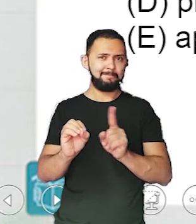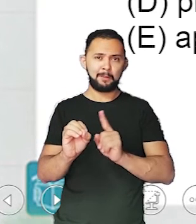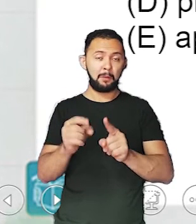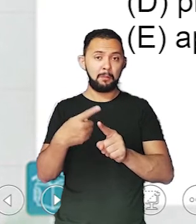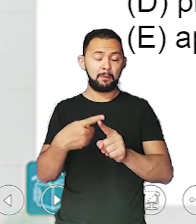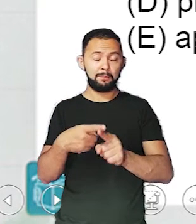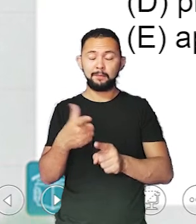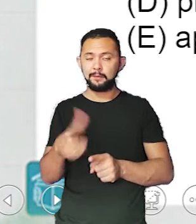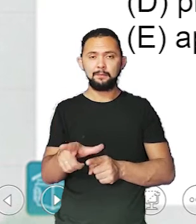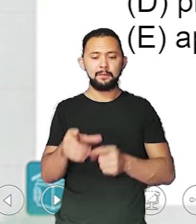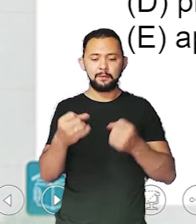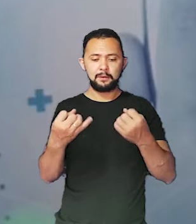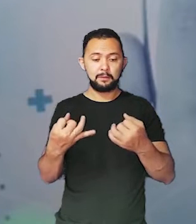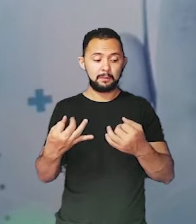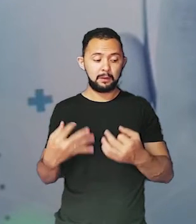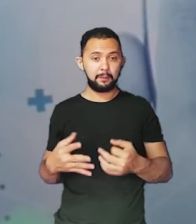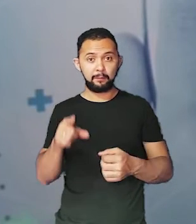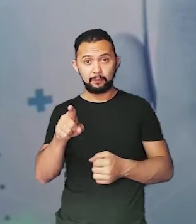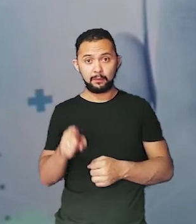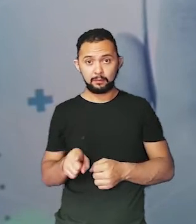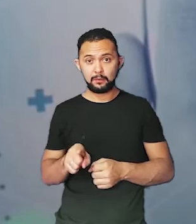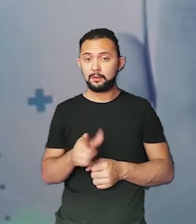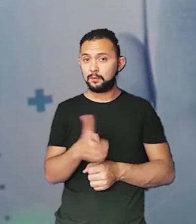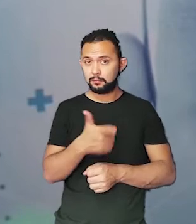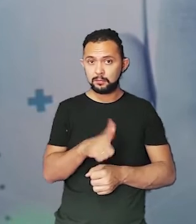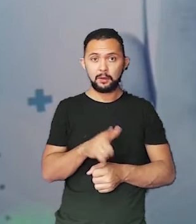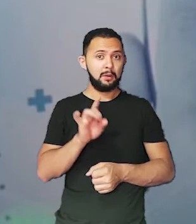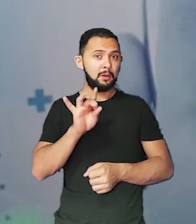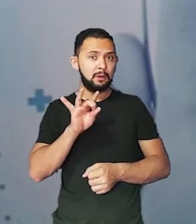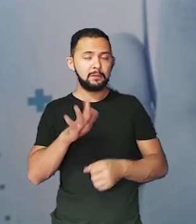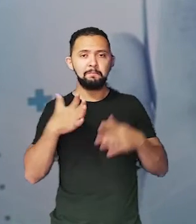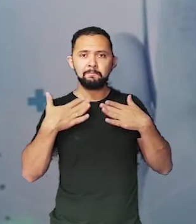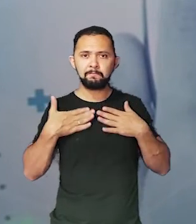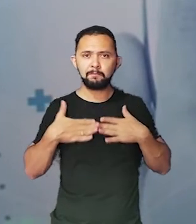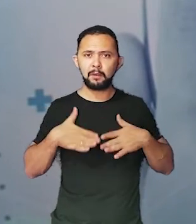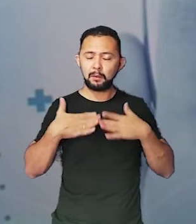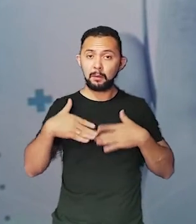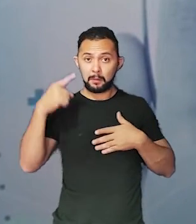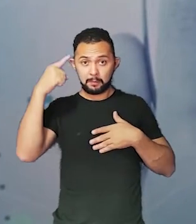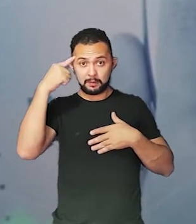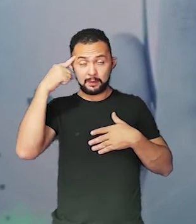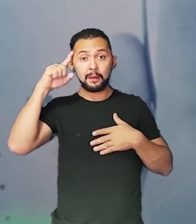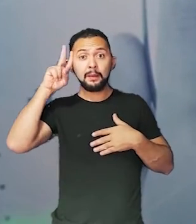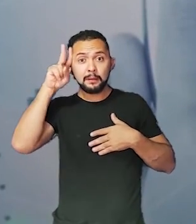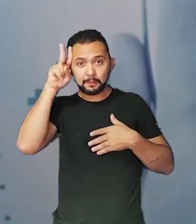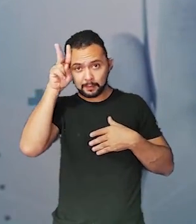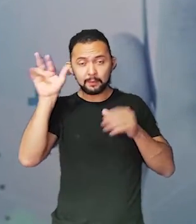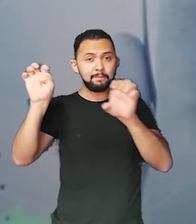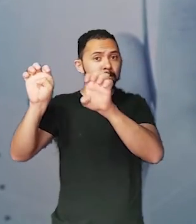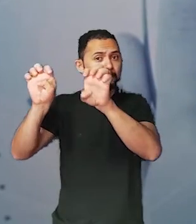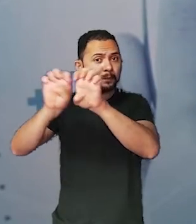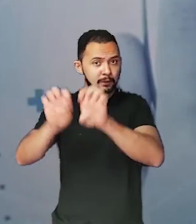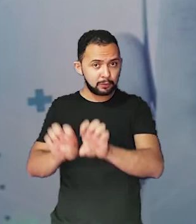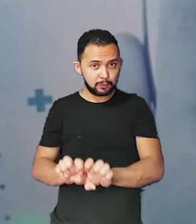já trabalhou, ok? Gente, não tem que se assustar não, gente. É só seguir a estrutura. Verbo de ligação, veja só,